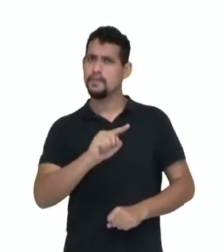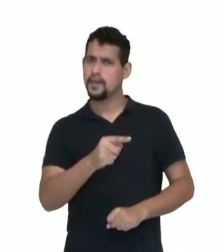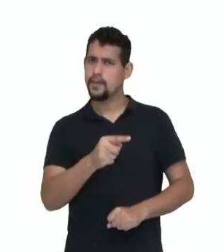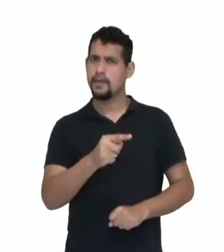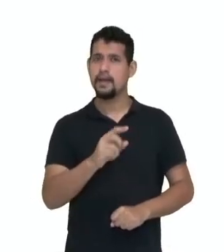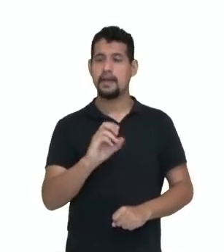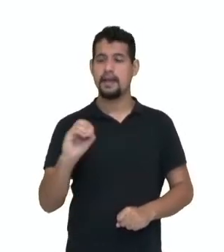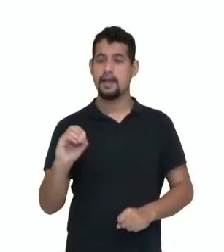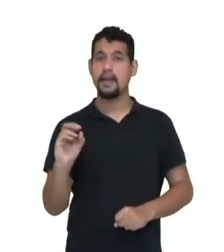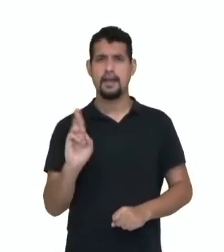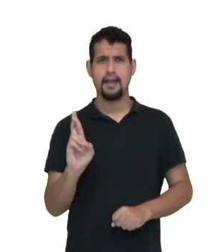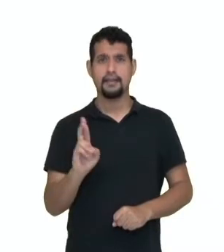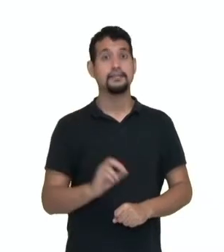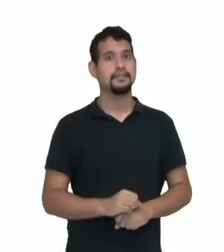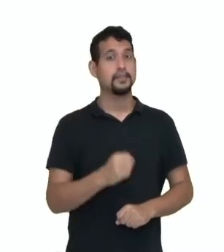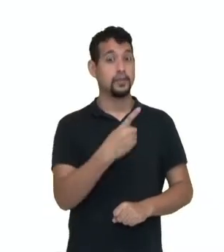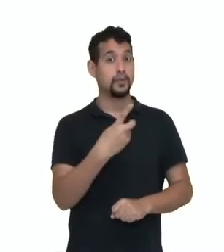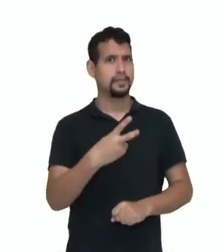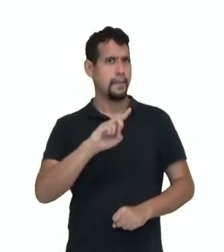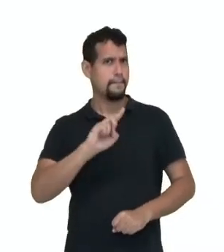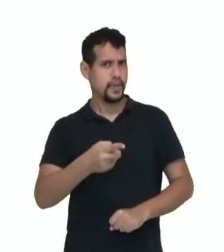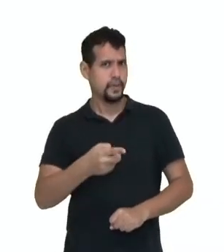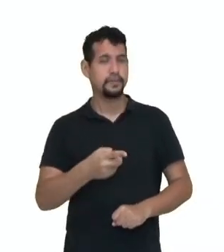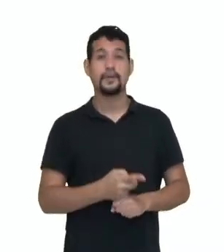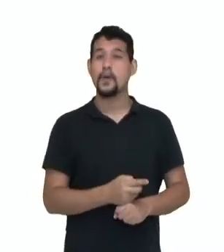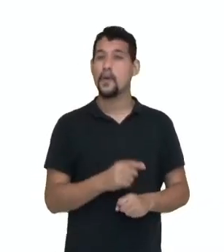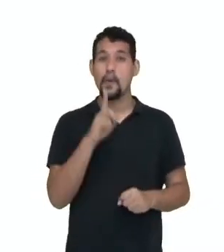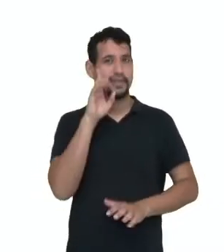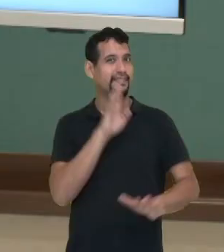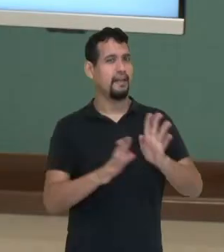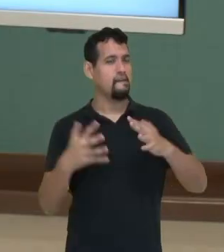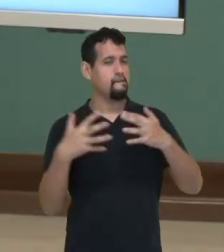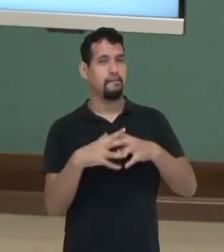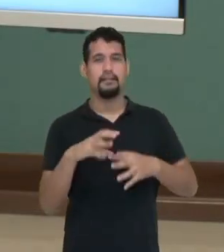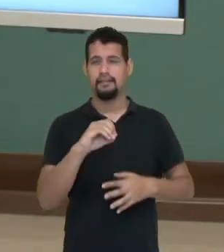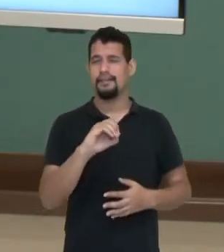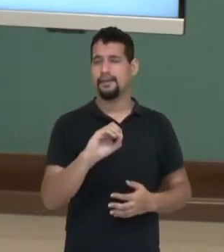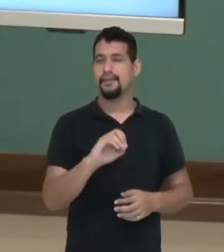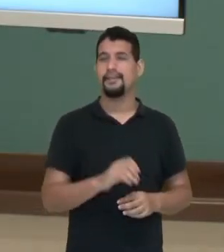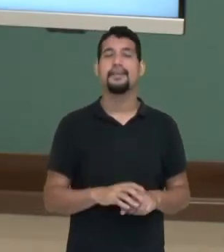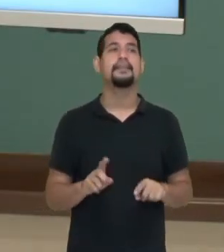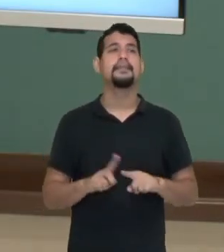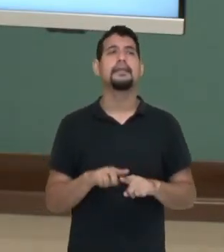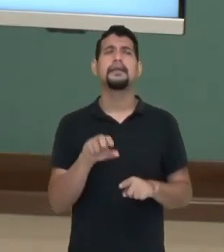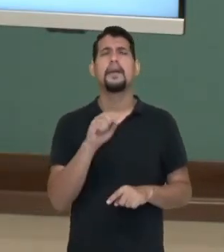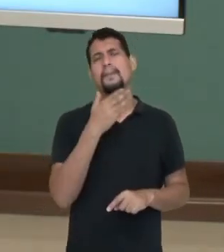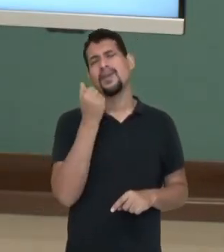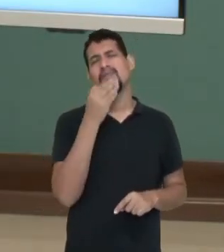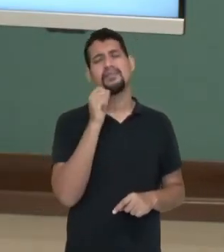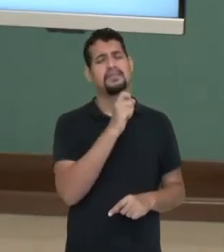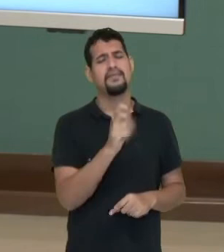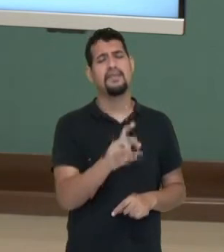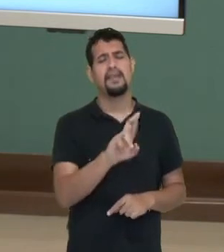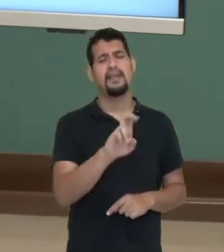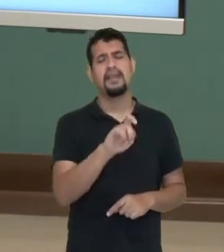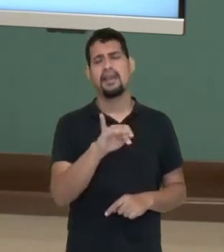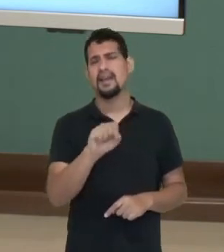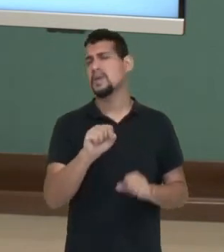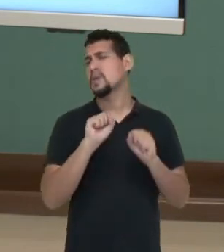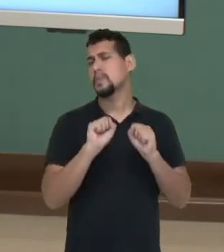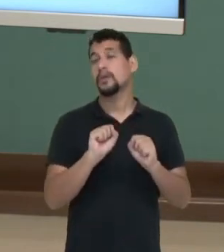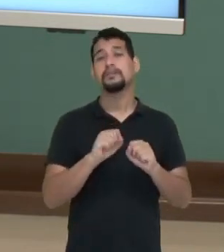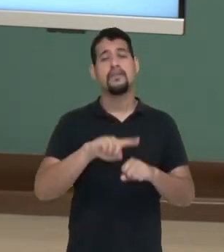R$12.000. Cuidado com essa quantidade de zeros aí para não se perder, tá bom? Aqui eu preferi escrever reais, mas se você quiser, pode